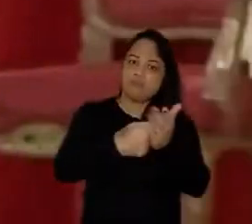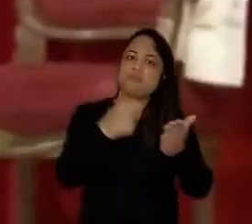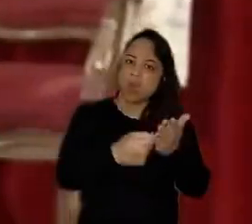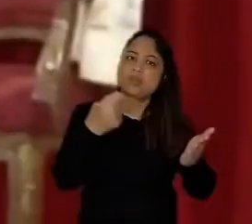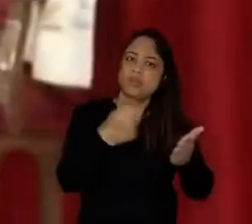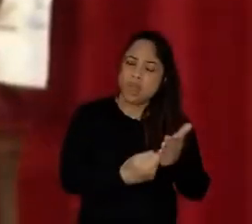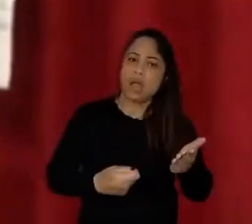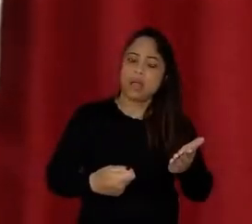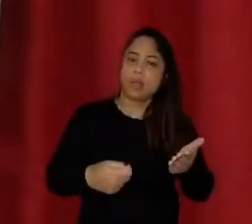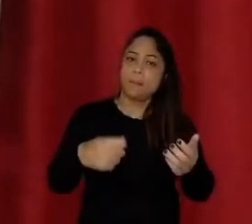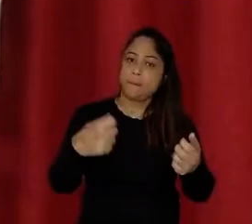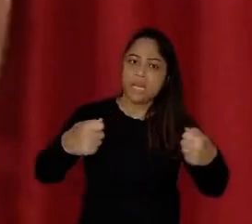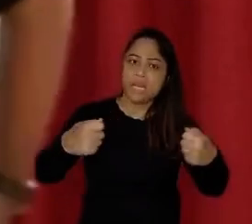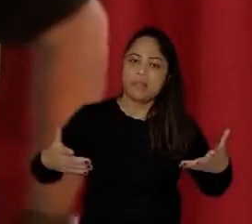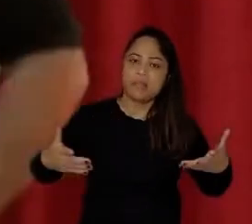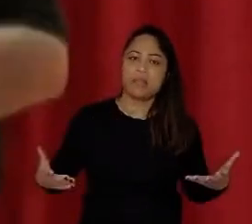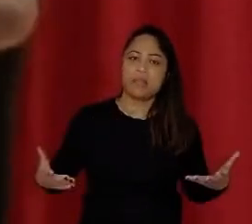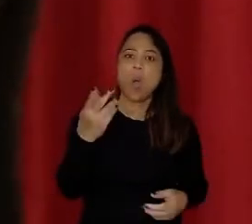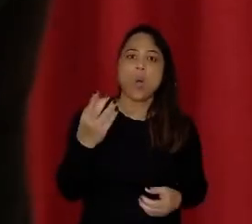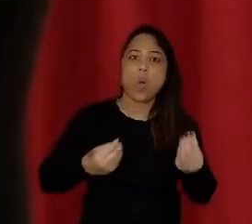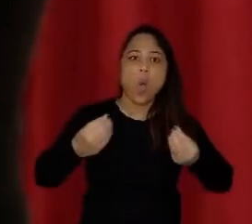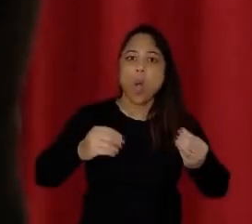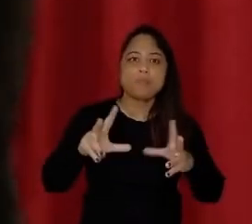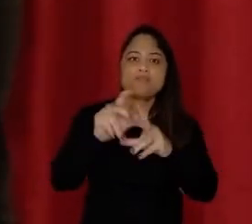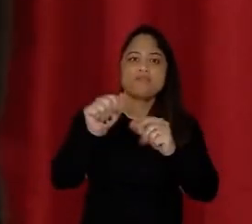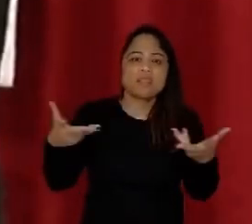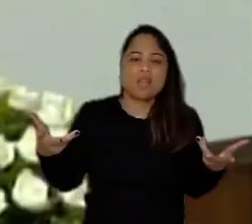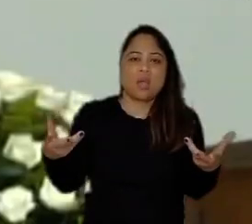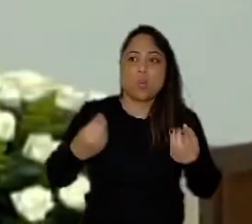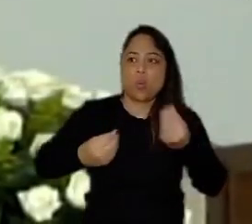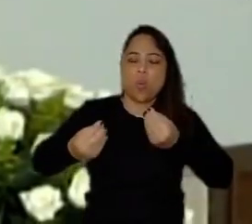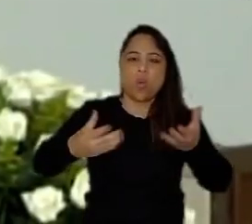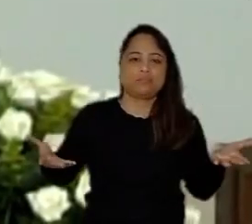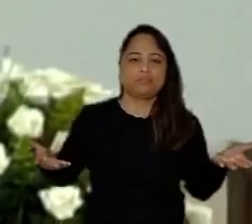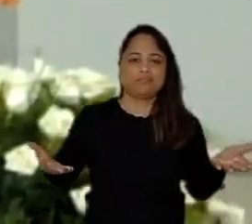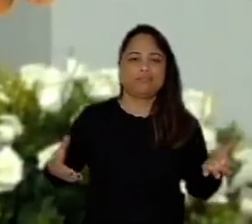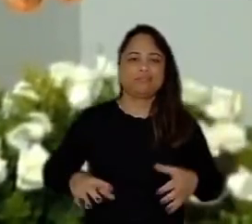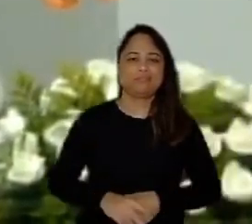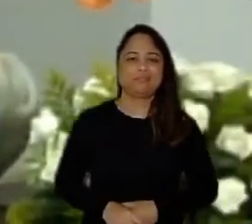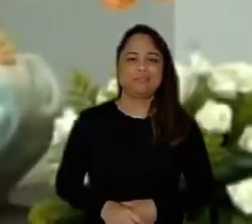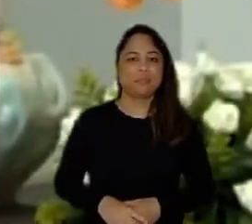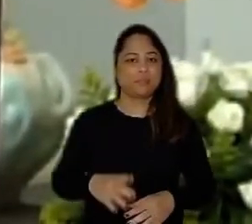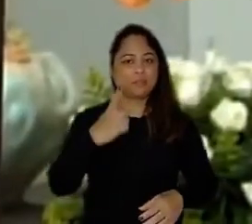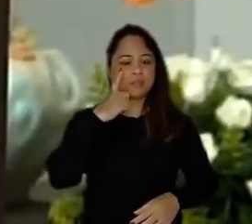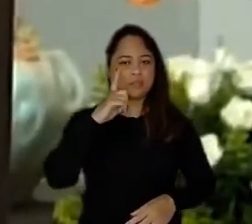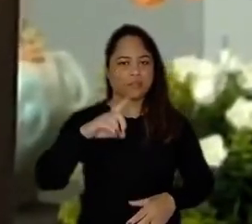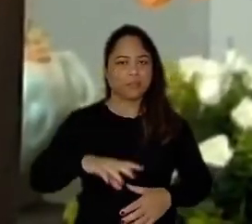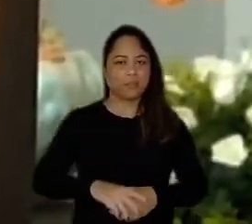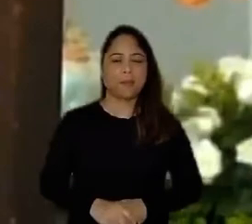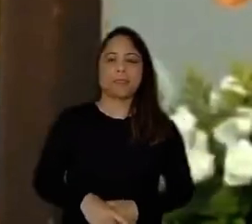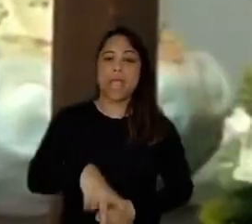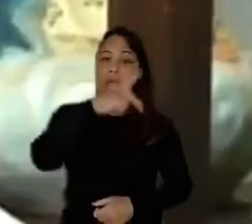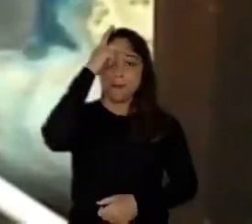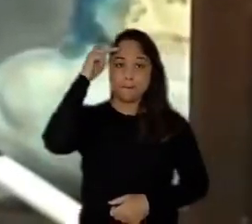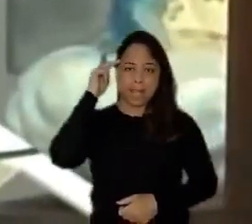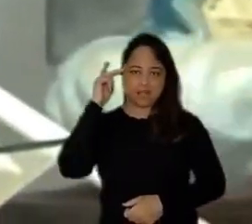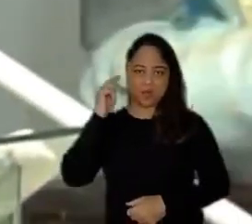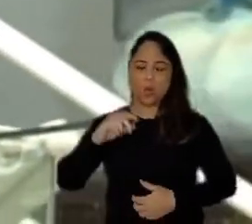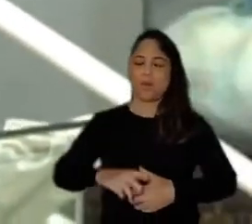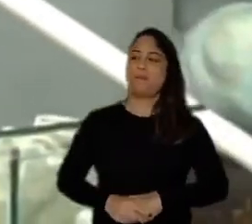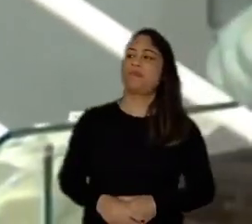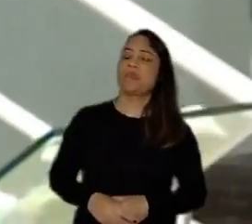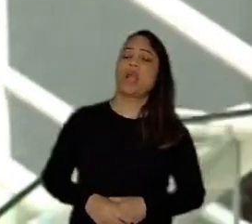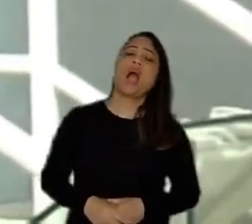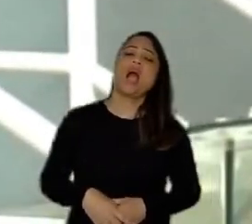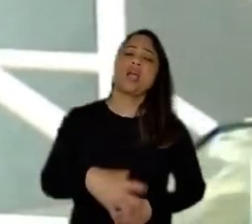Não tem vitória. Não tem vitória. Não tem vitória. Não tem vitória. Moisés, eu trouxe a carteira de trabalho do meu filho. Ele está precisando